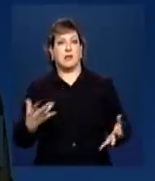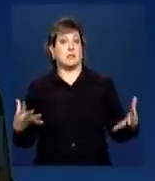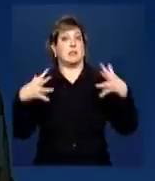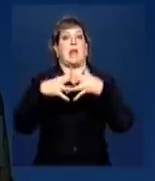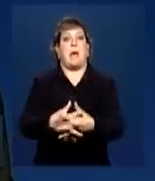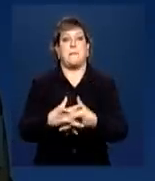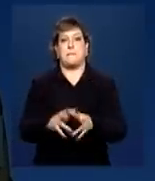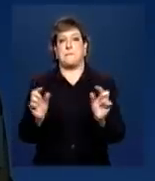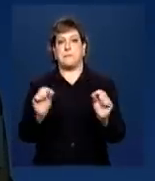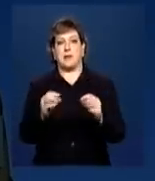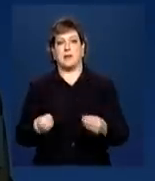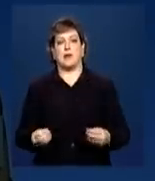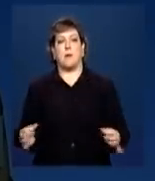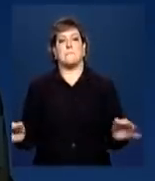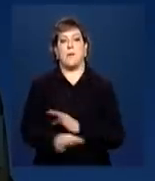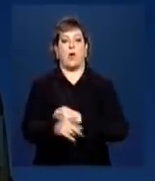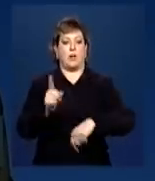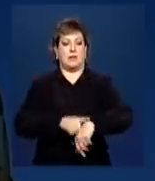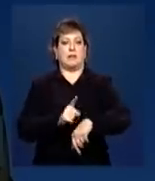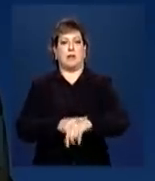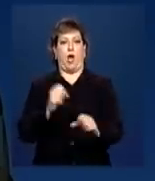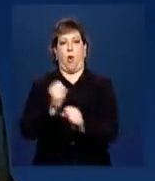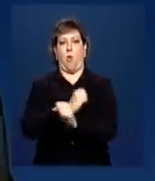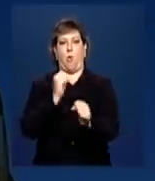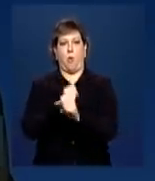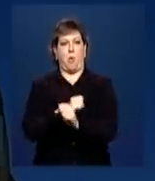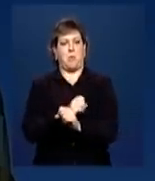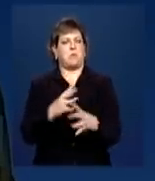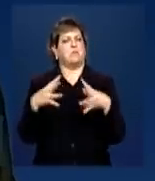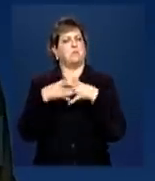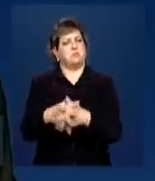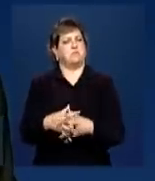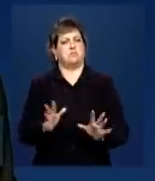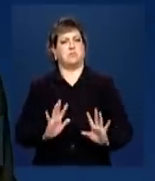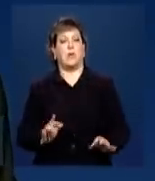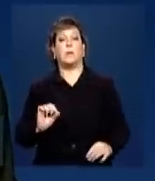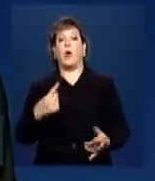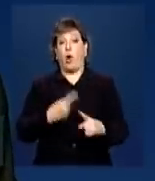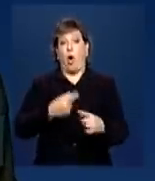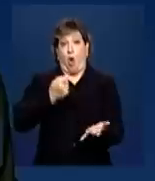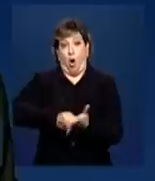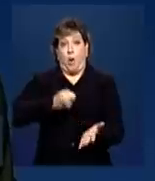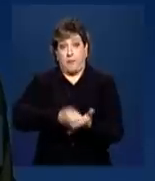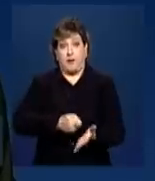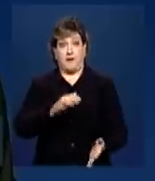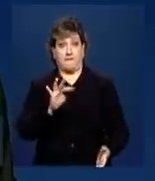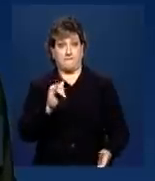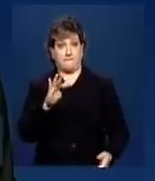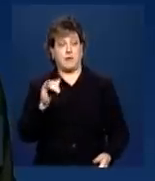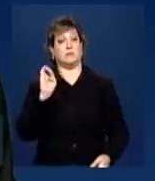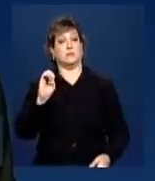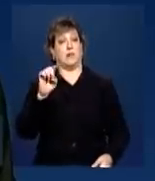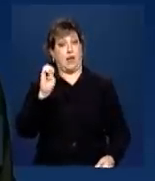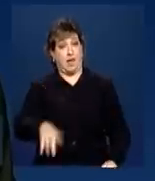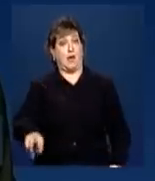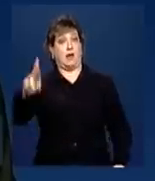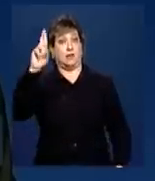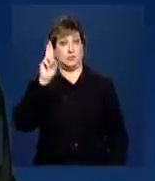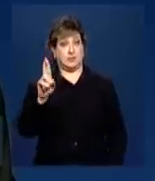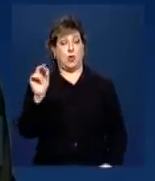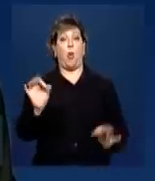a entrega da obra dentro do prazo, e a obrigação da FIFA, que é a responsável